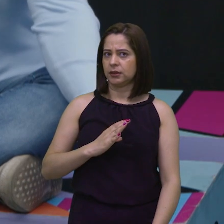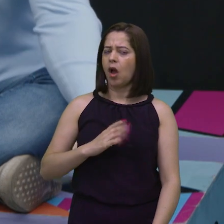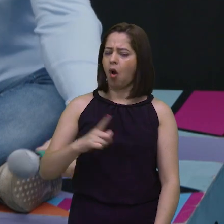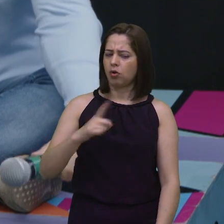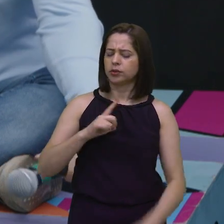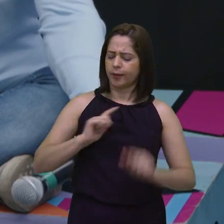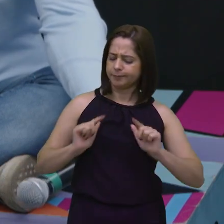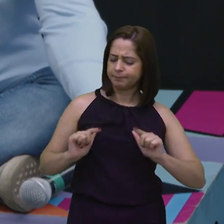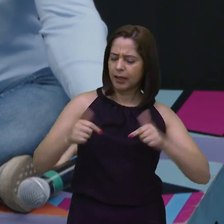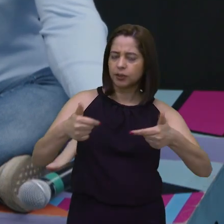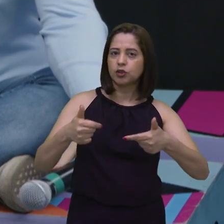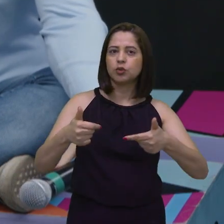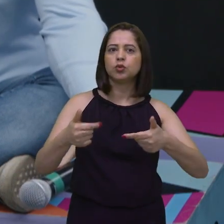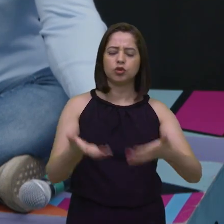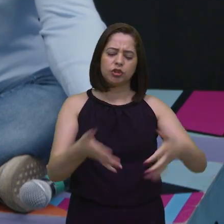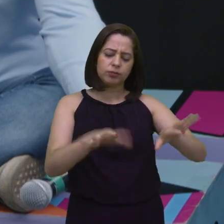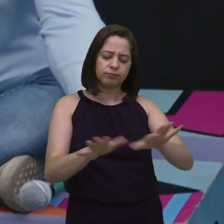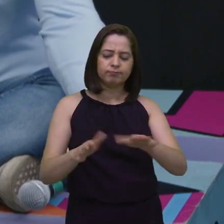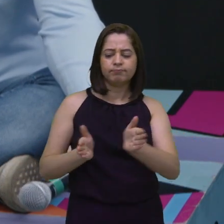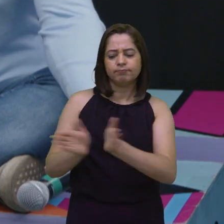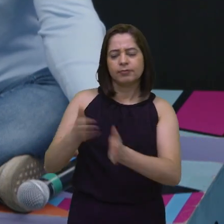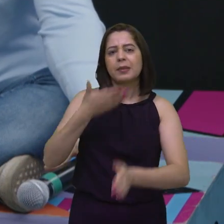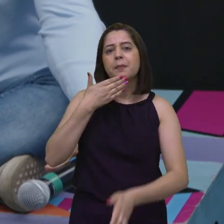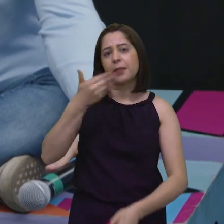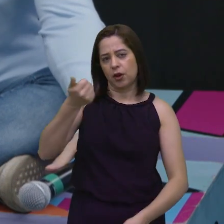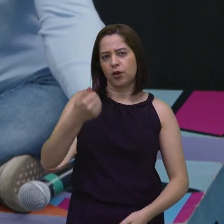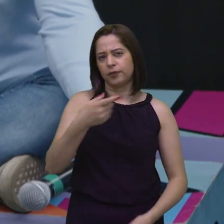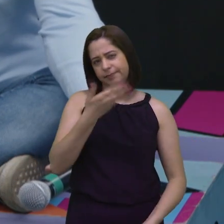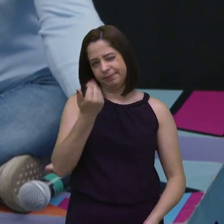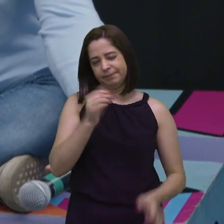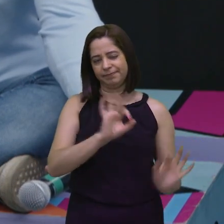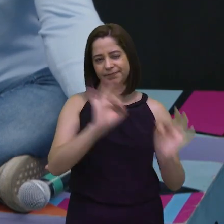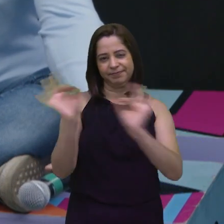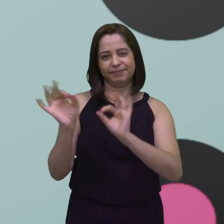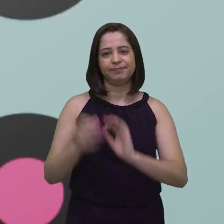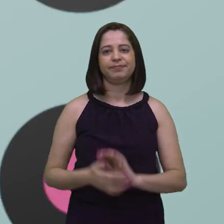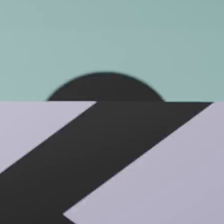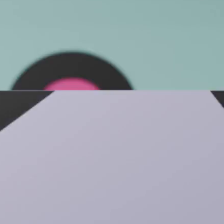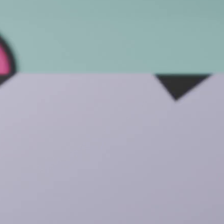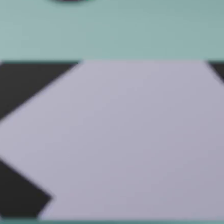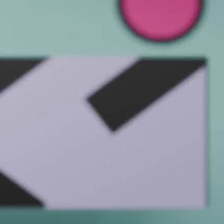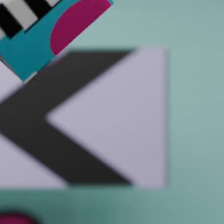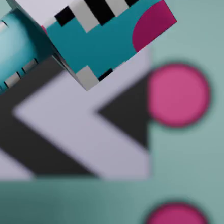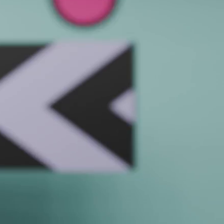tem adotado para melhorar a inclusão com acessibilidade aos PCDs. Vamos ver?